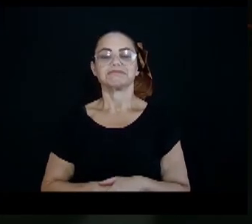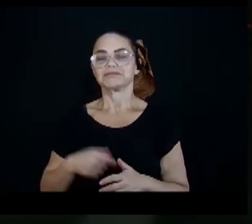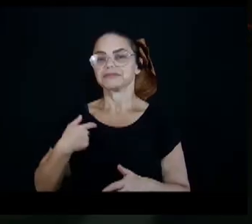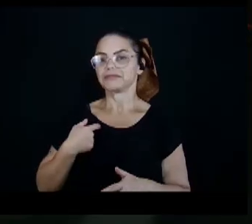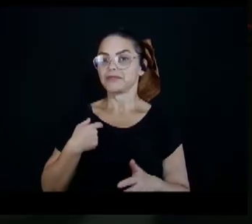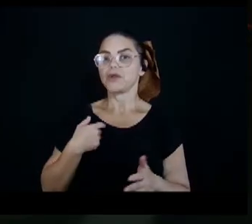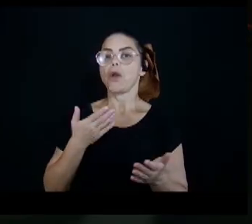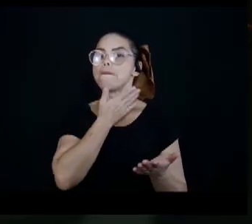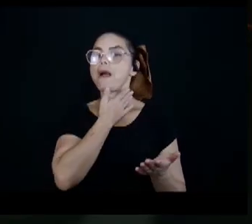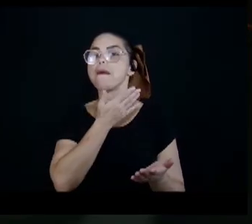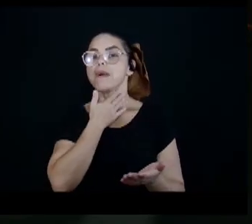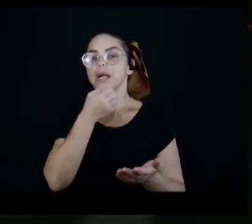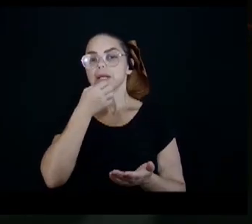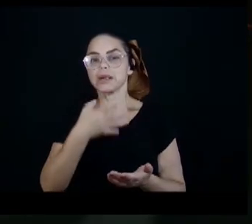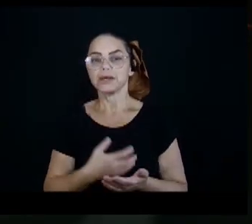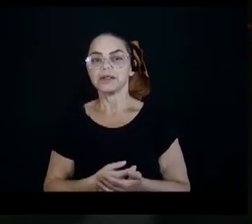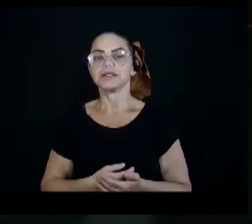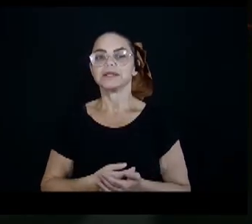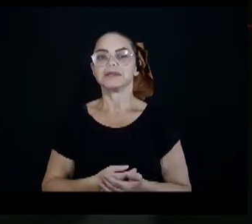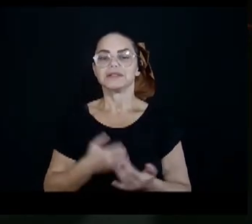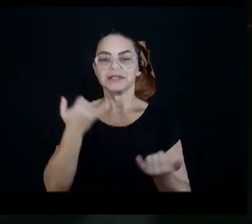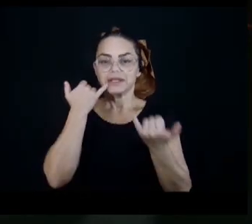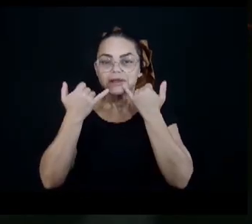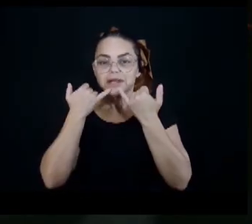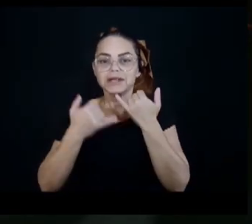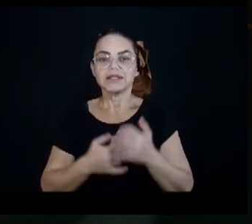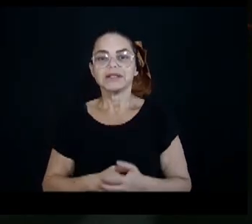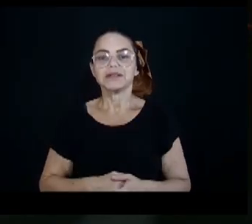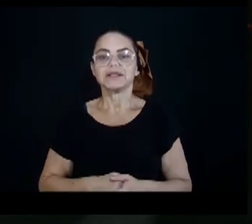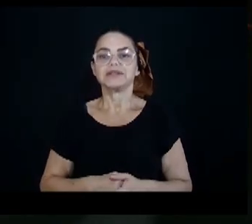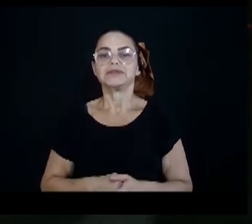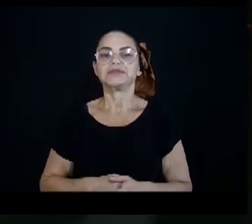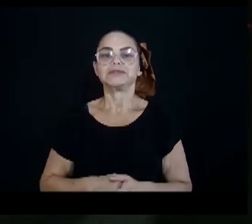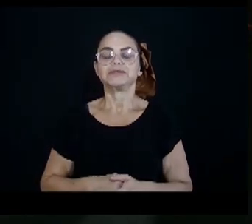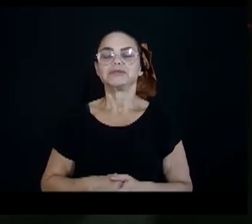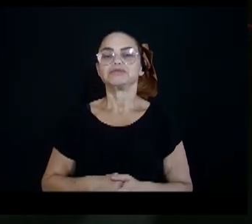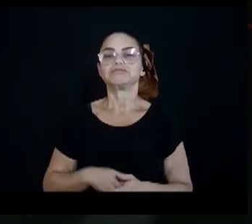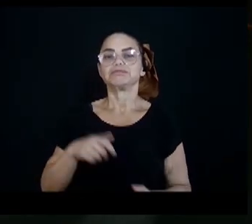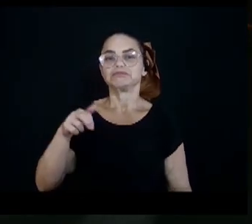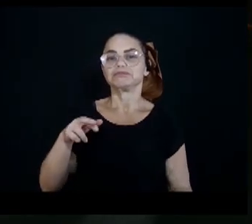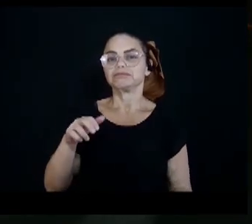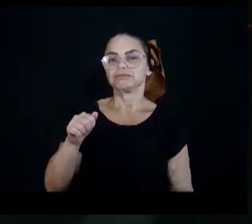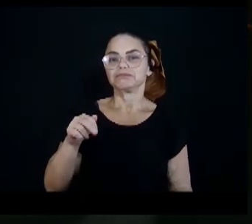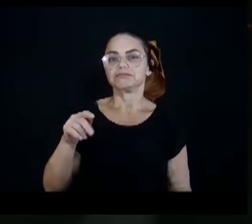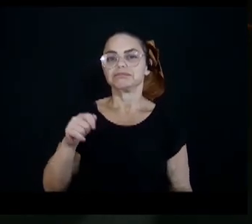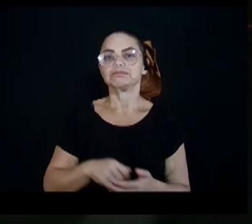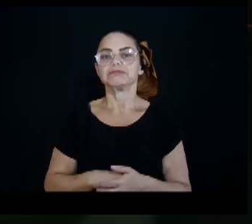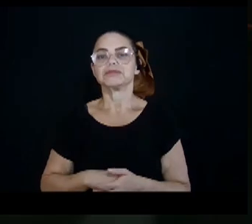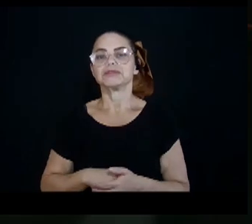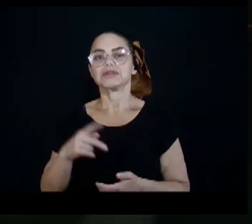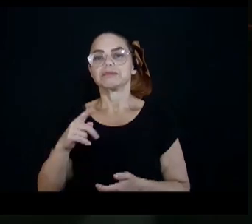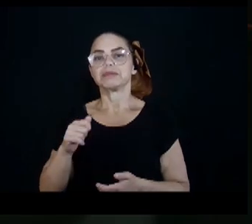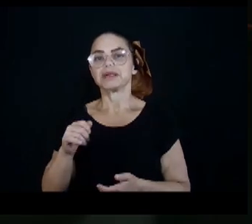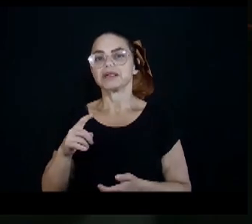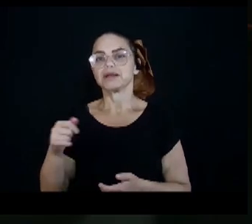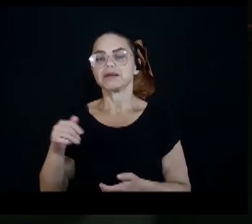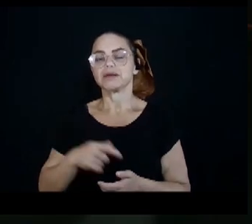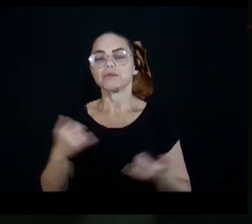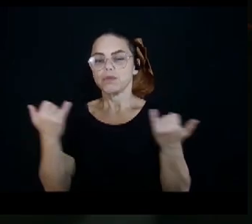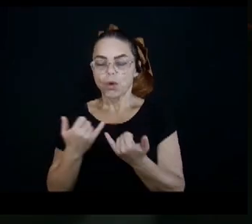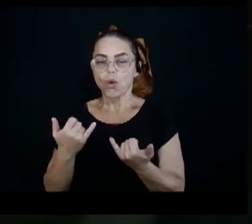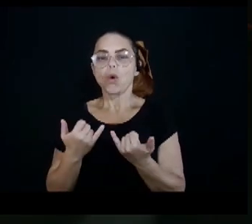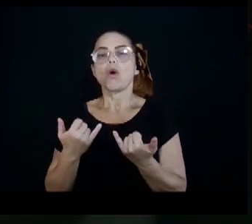conversando, passando informação para você com os nossos convidados. Mariana Costa, do Jardim Chapadão. Vejo que a magreza extrema voltou a ser padrão